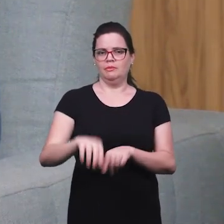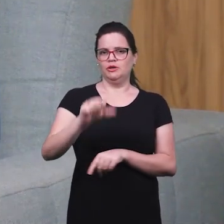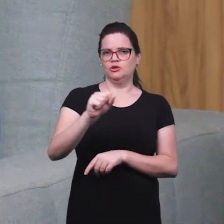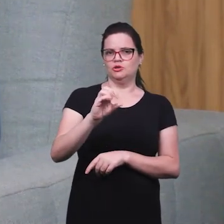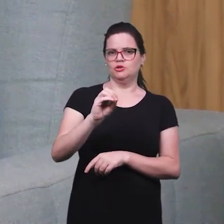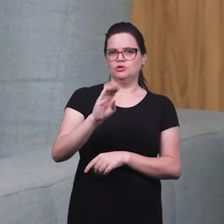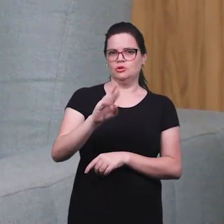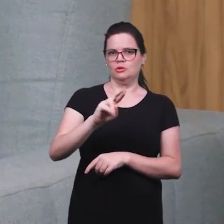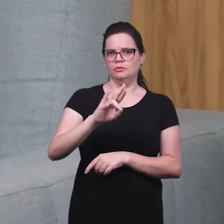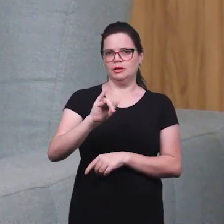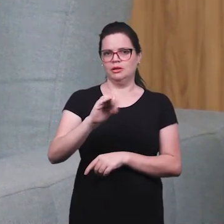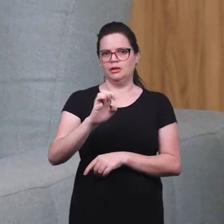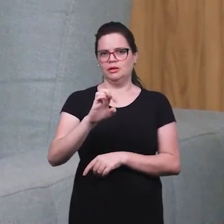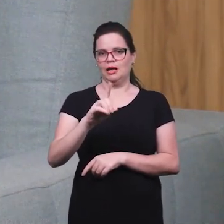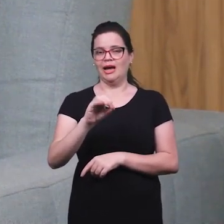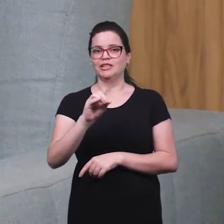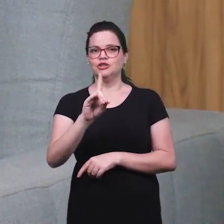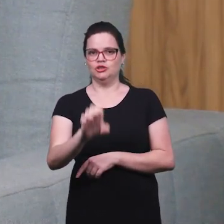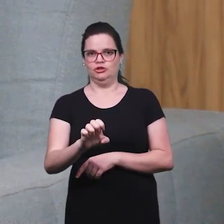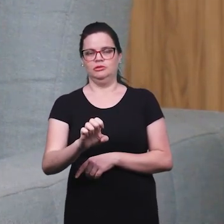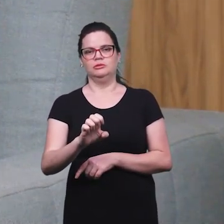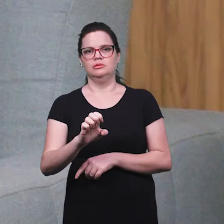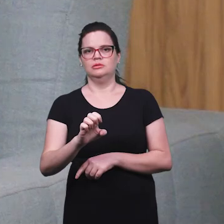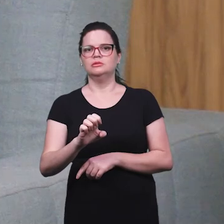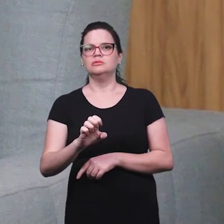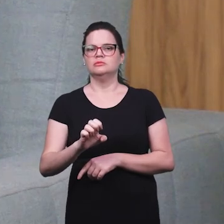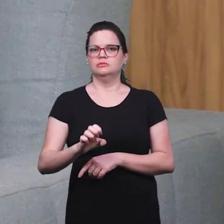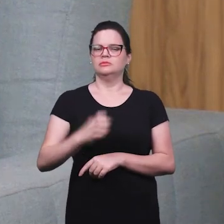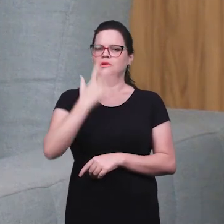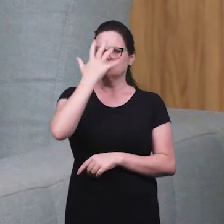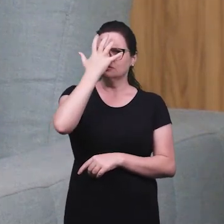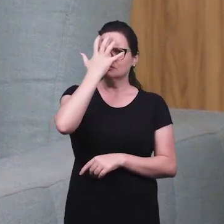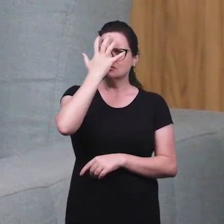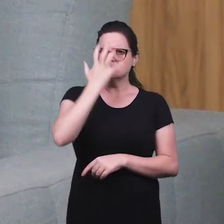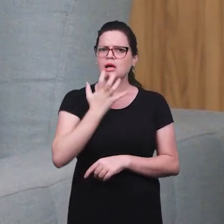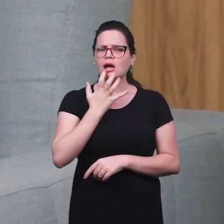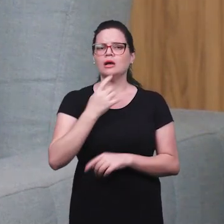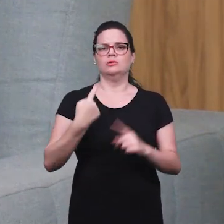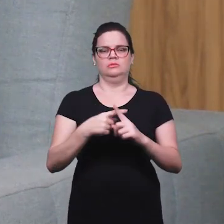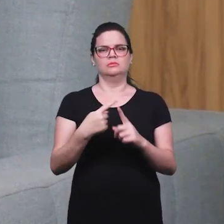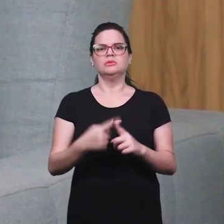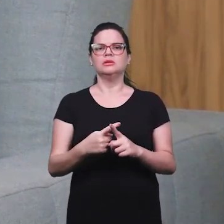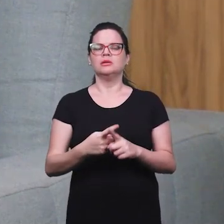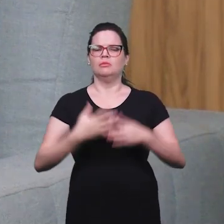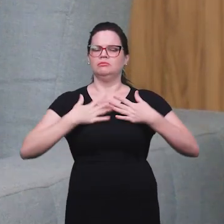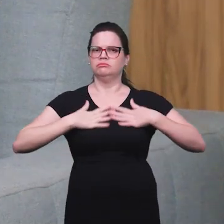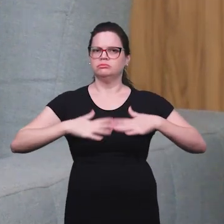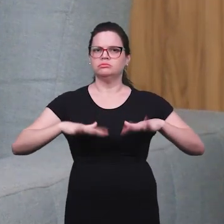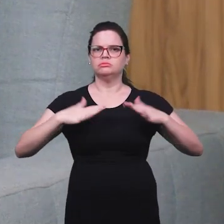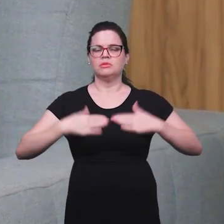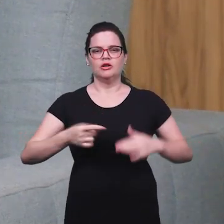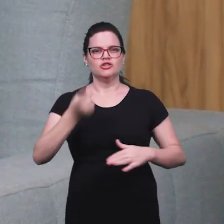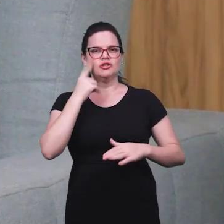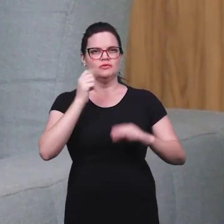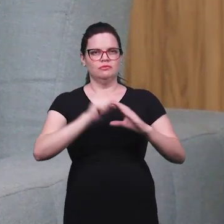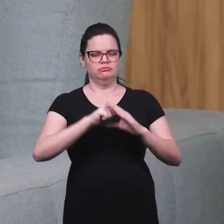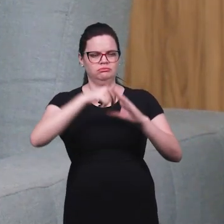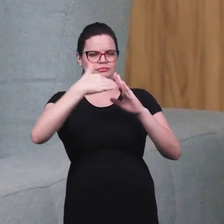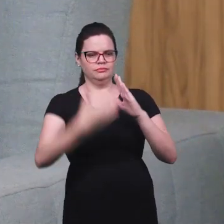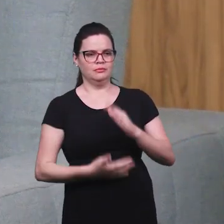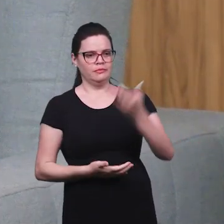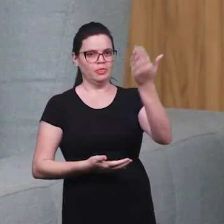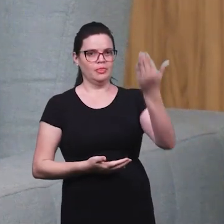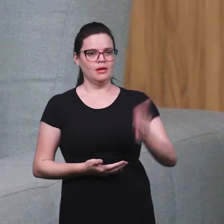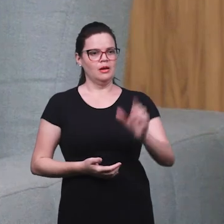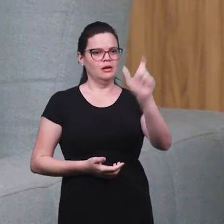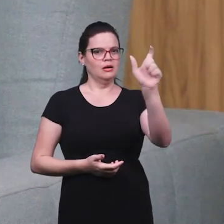e seriedade, dentro deste texto, nós vamos ver aqui a riqueza da palavra de Deus na vida de um